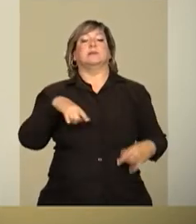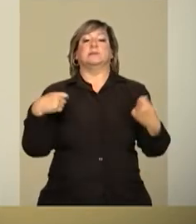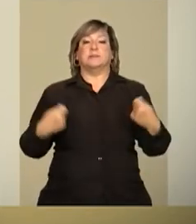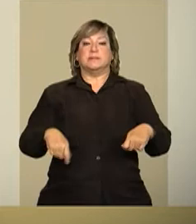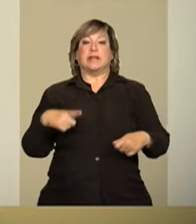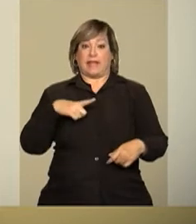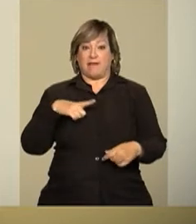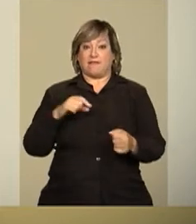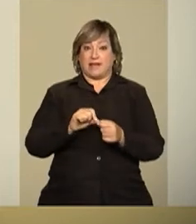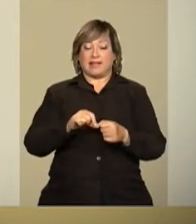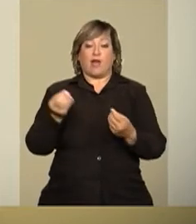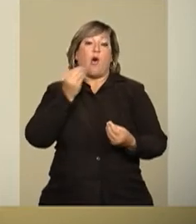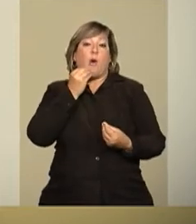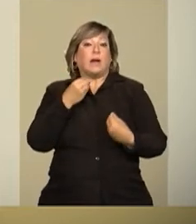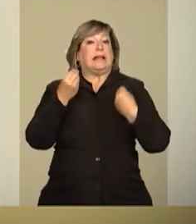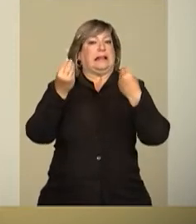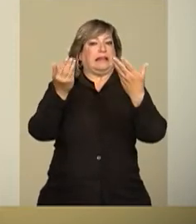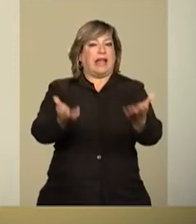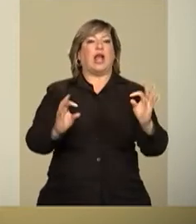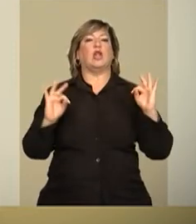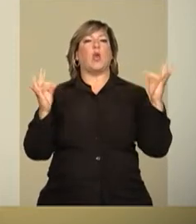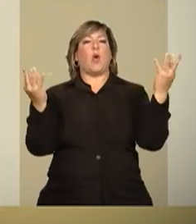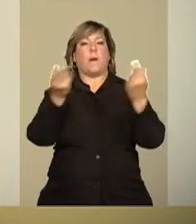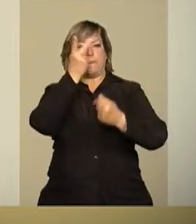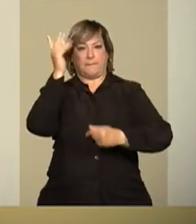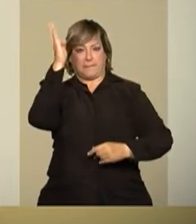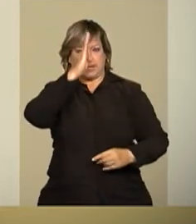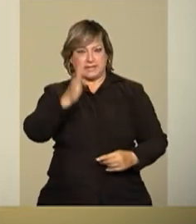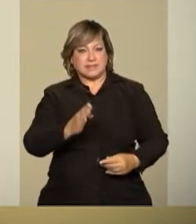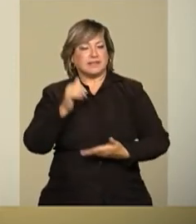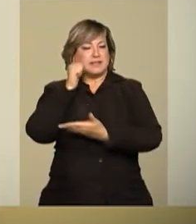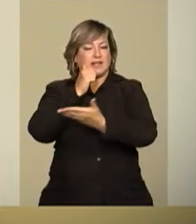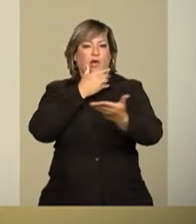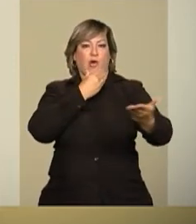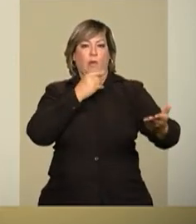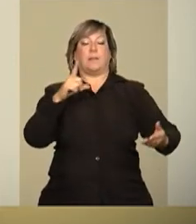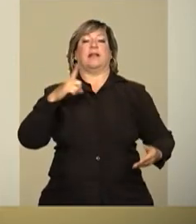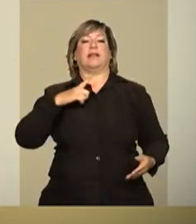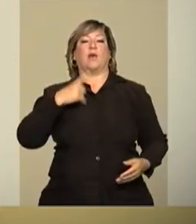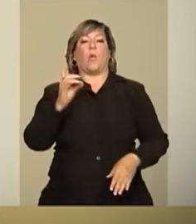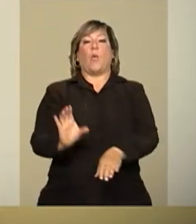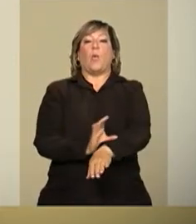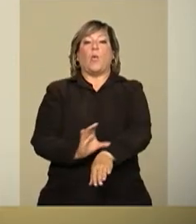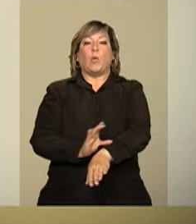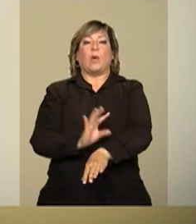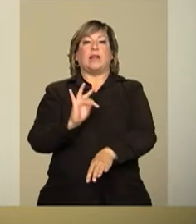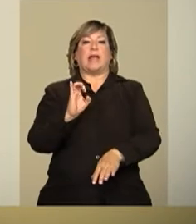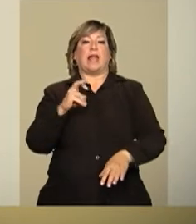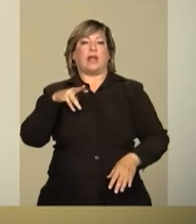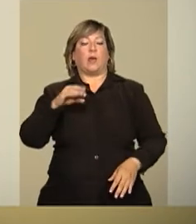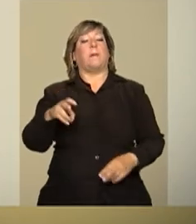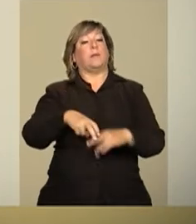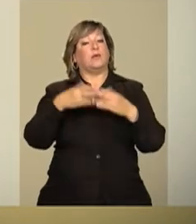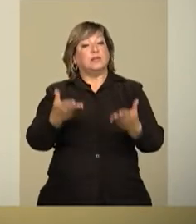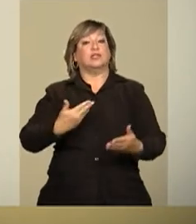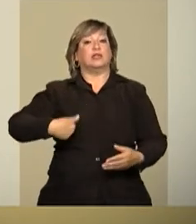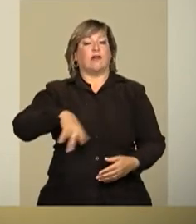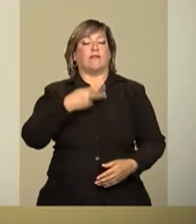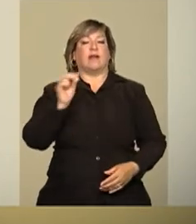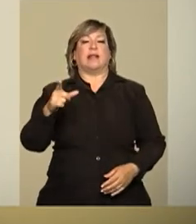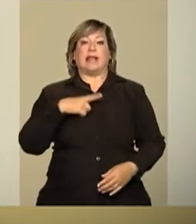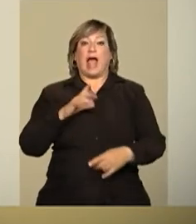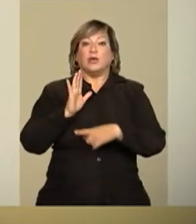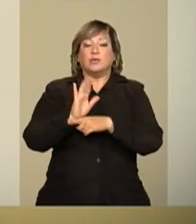construindo oportunidades para todos os brasileiros e brasileiras terem um curso técnico por isso a gente diz que está